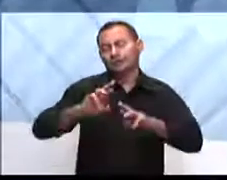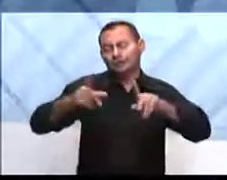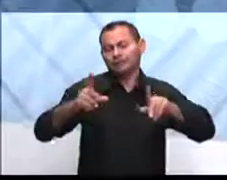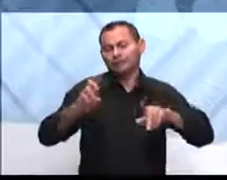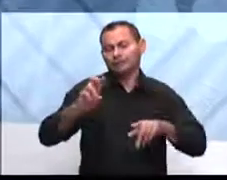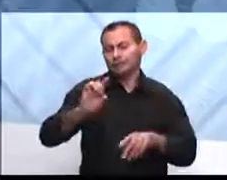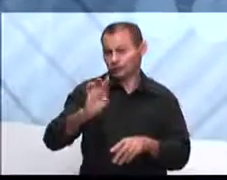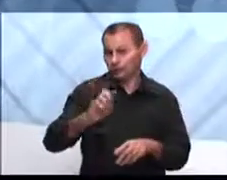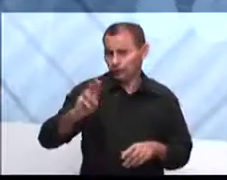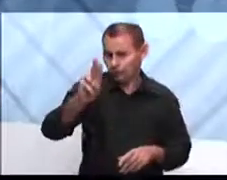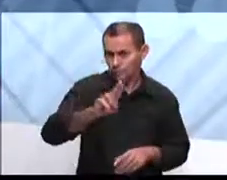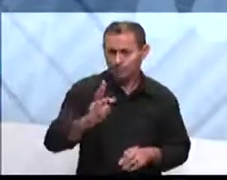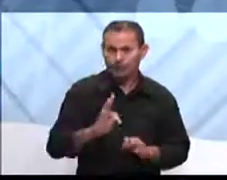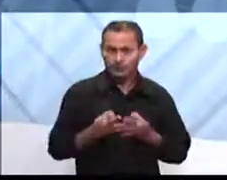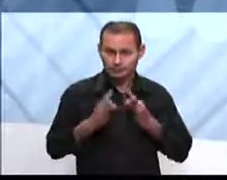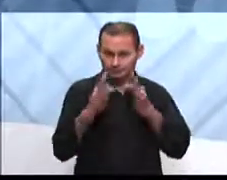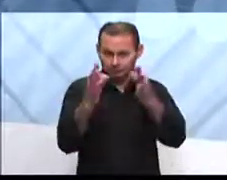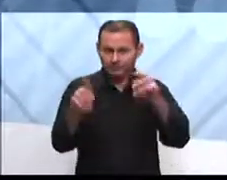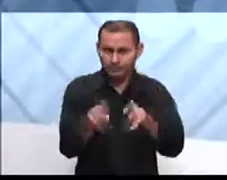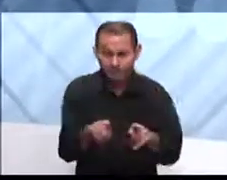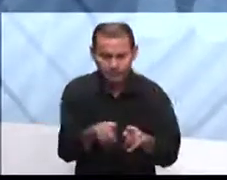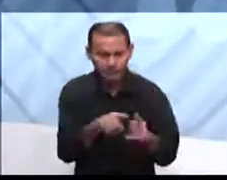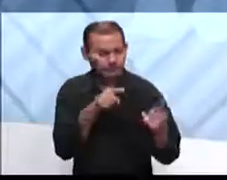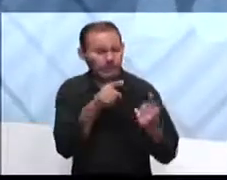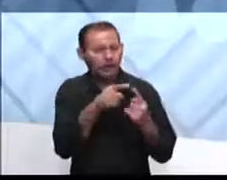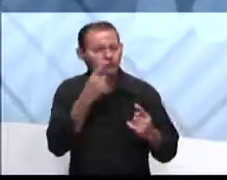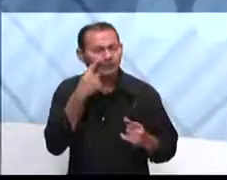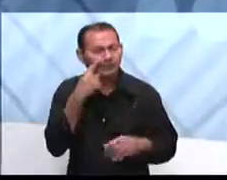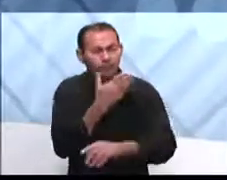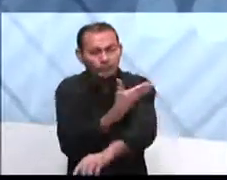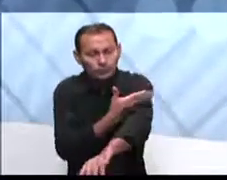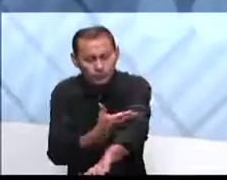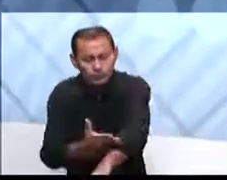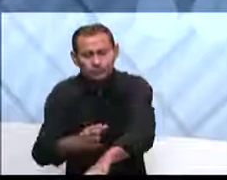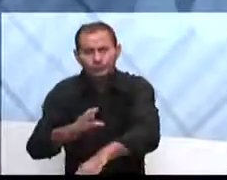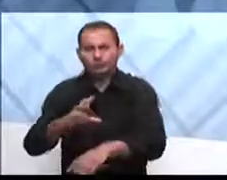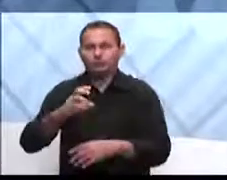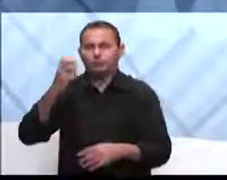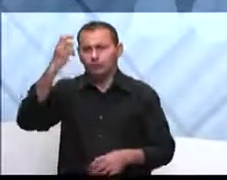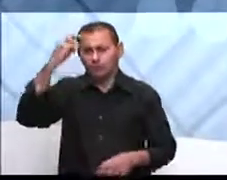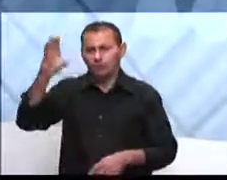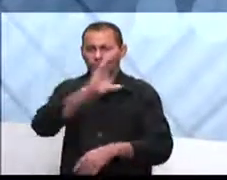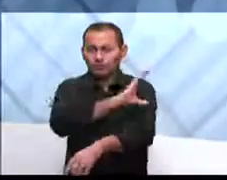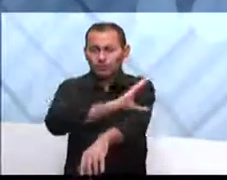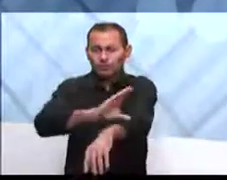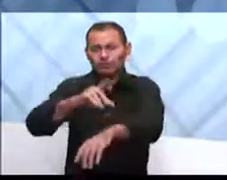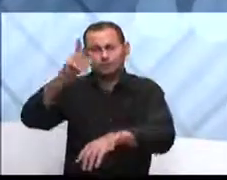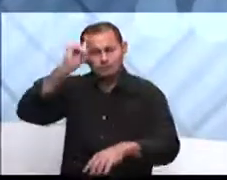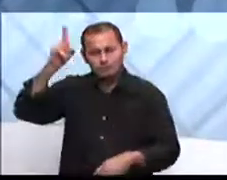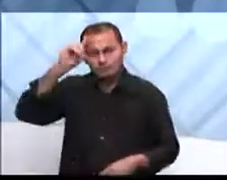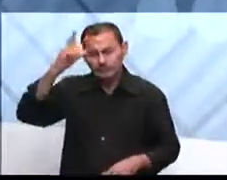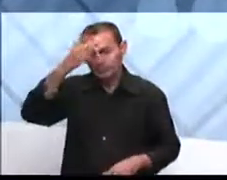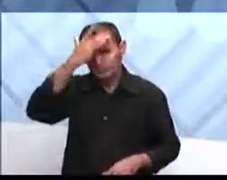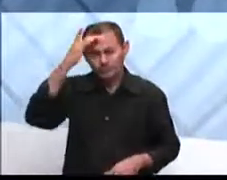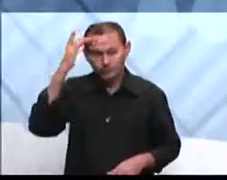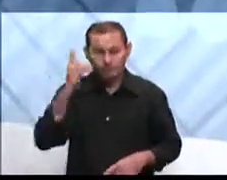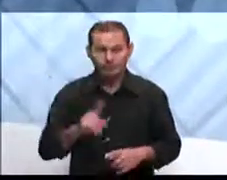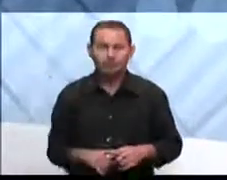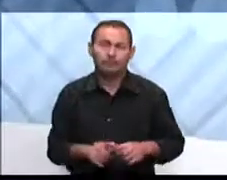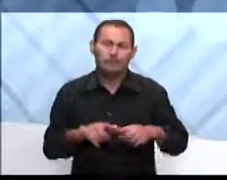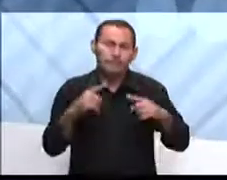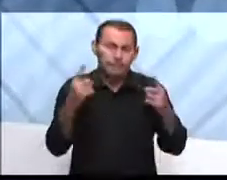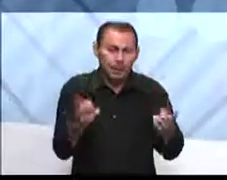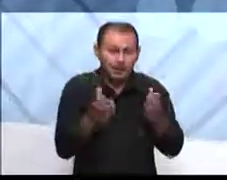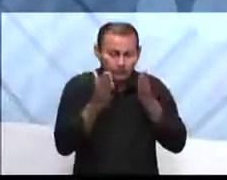tecnologia, né? Então, também com o objetivo de verificar costumes, hábitos, o dia a dia dessas pessoas, né?